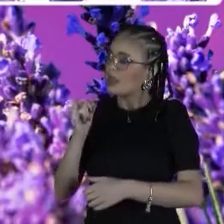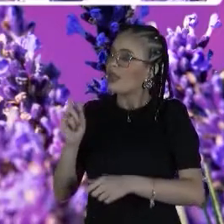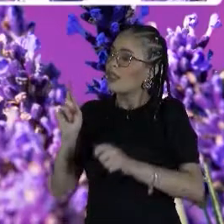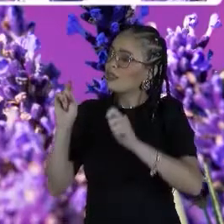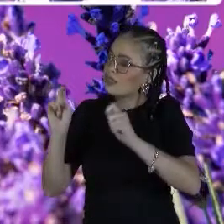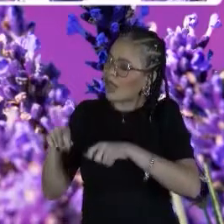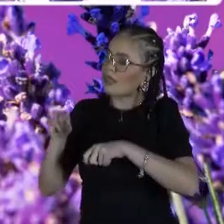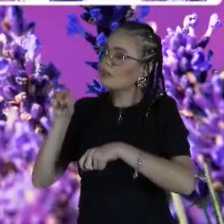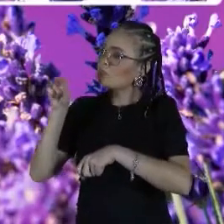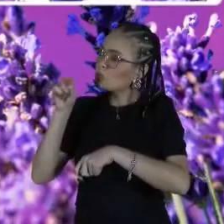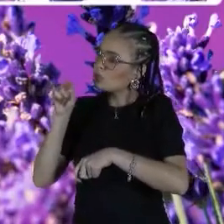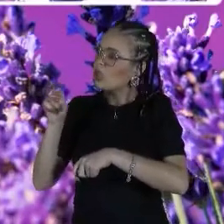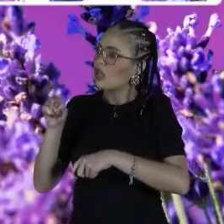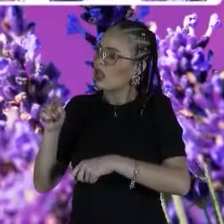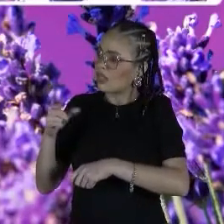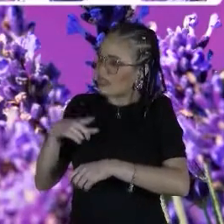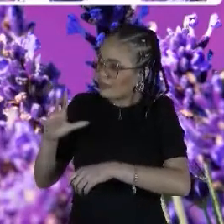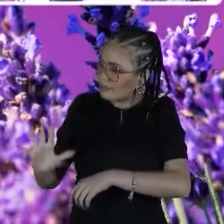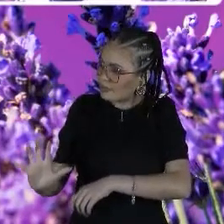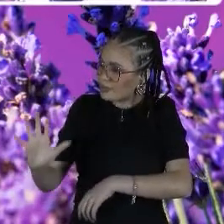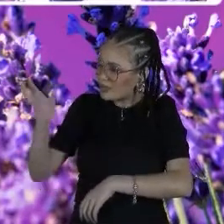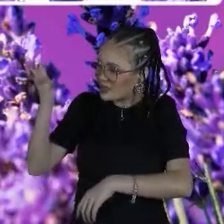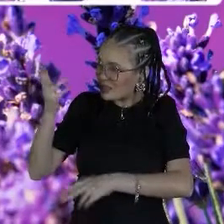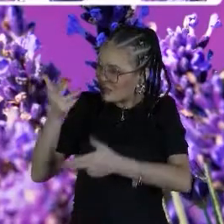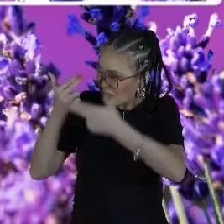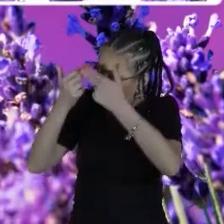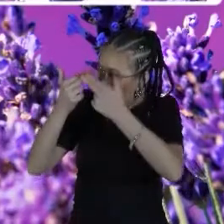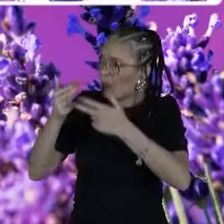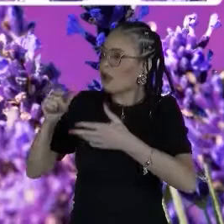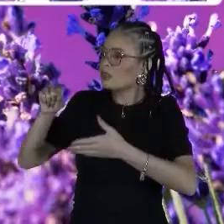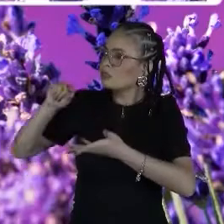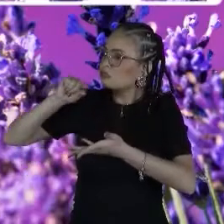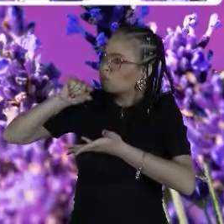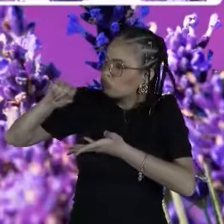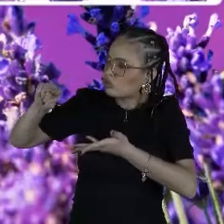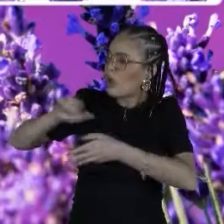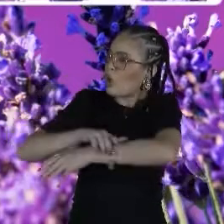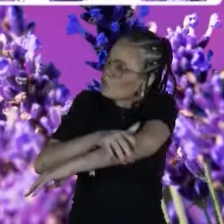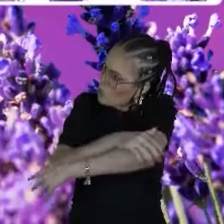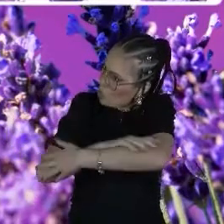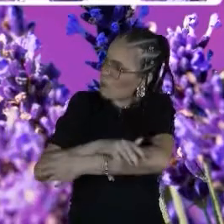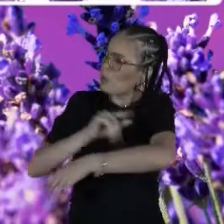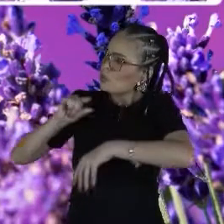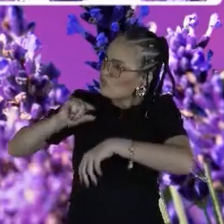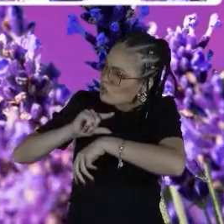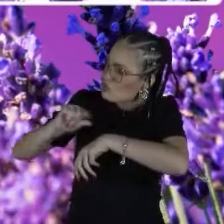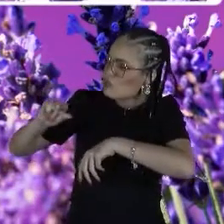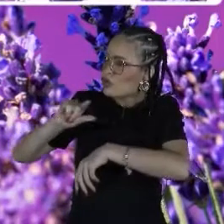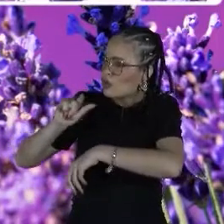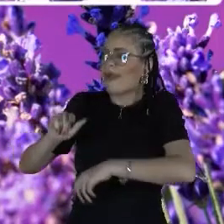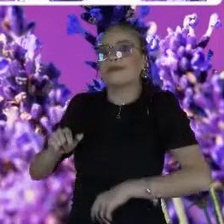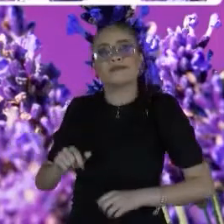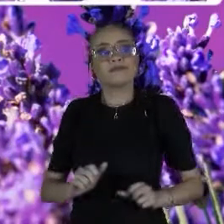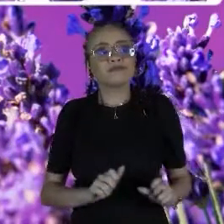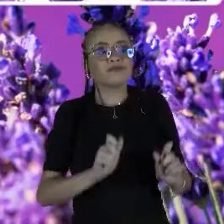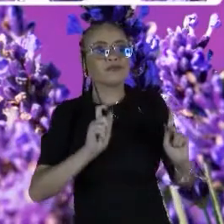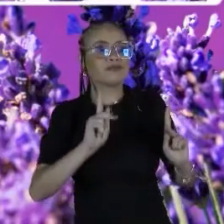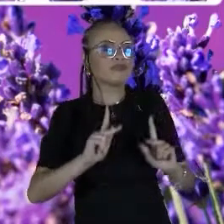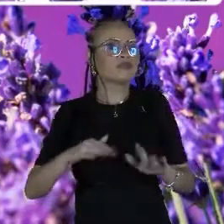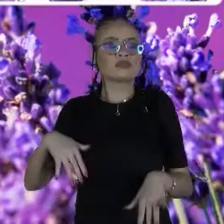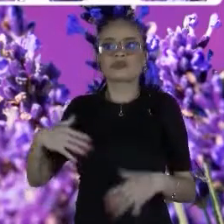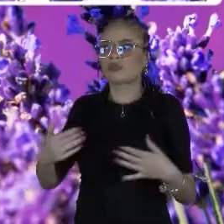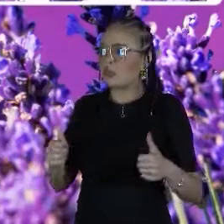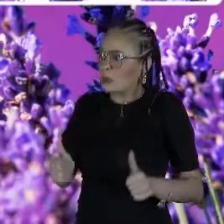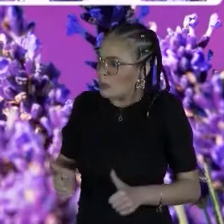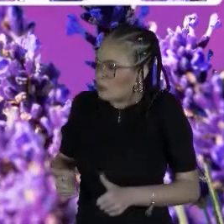volta da aquela região e rapidamente sicratizou e hoje ela é uma das nossas grandes fãs Aí usa tanto ela como